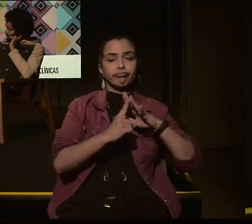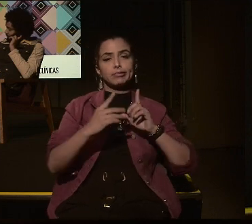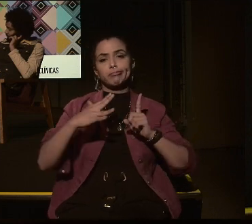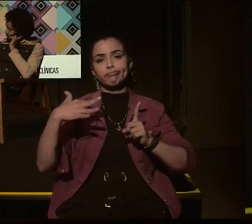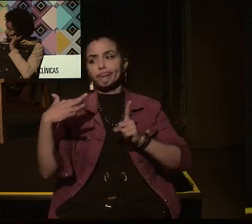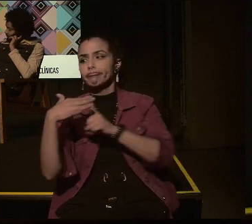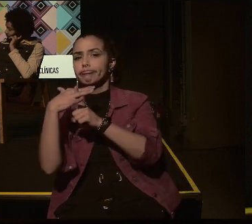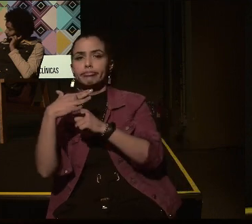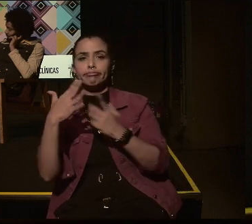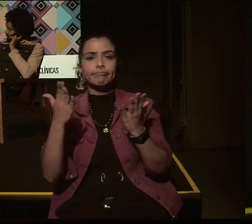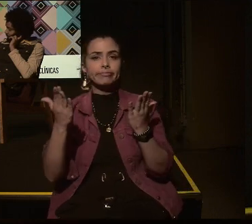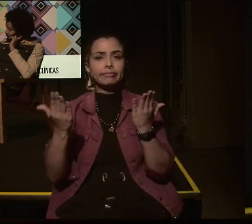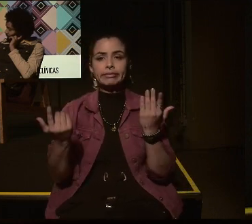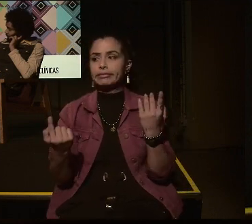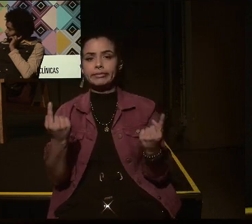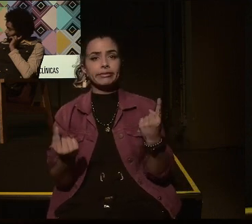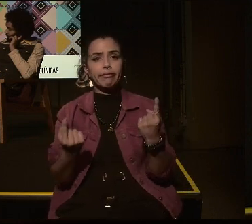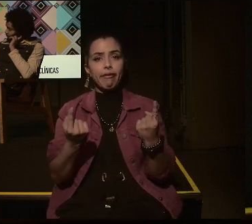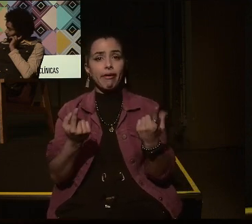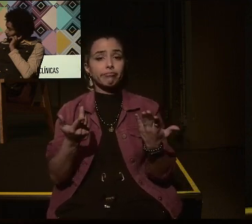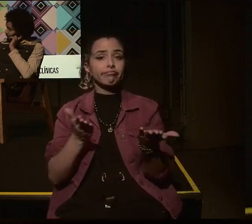a convivência cheia.